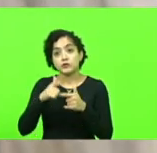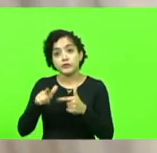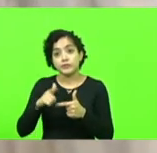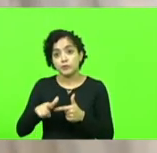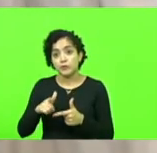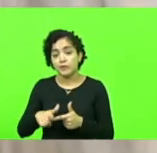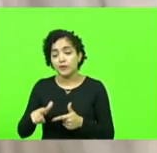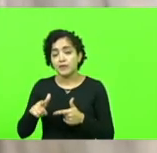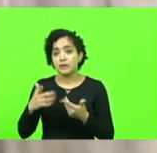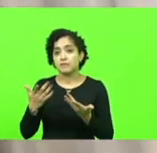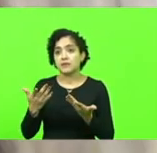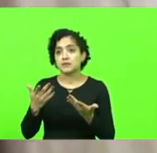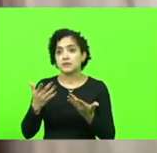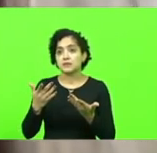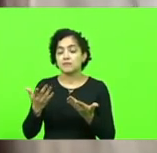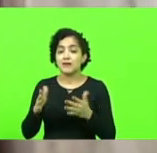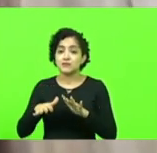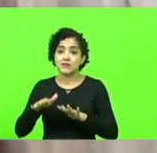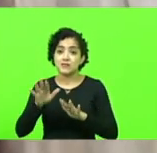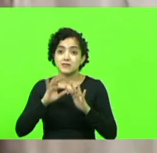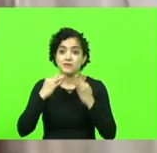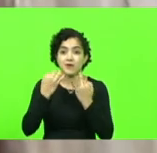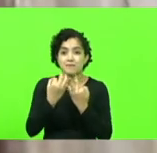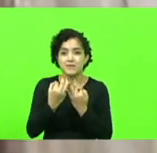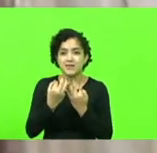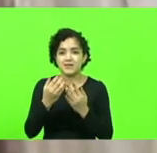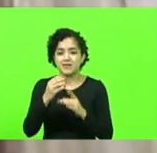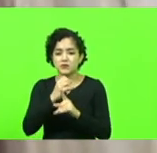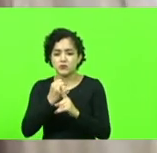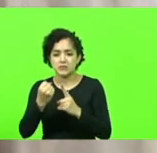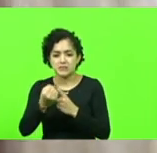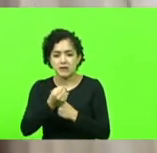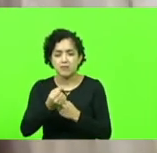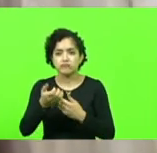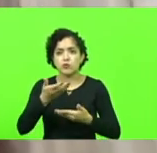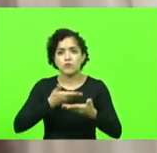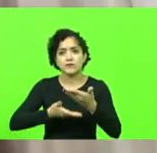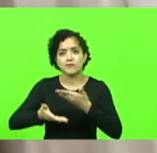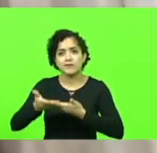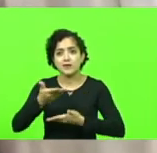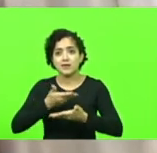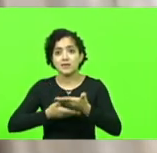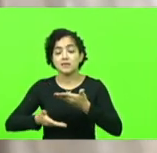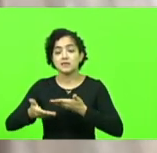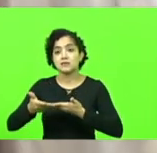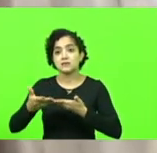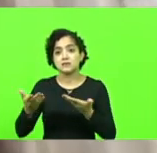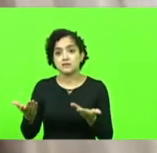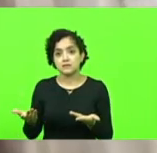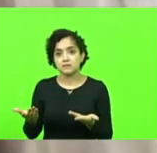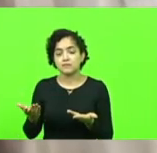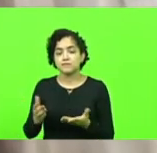famílias que não têm vida social pelo surto dos seus filhos.